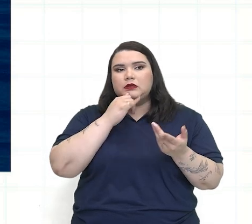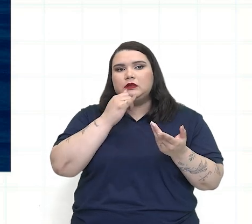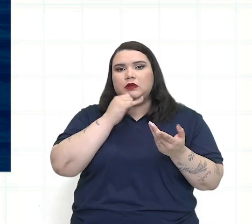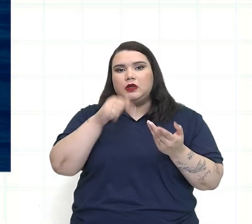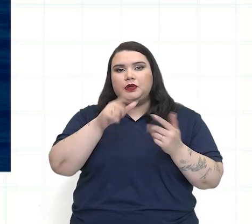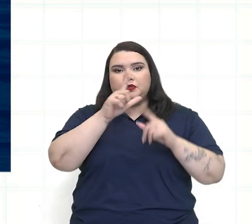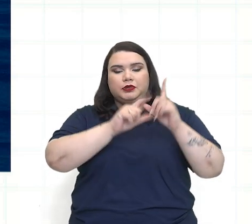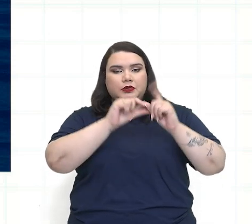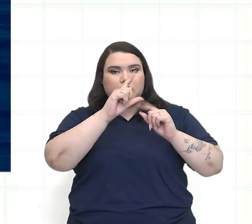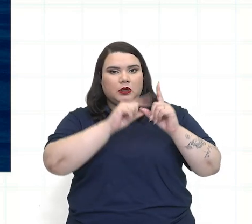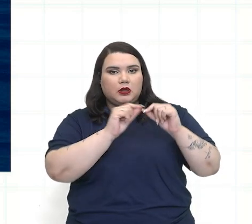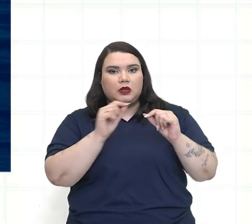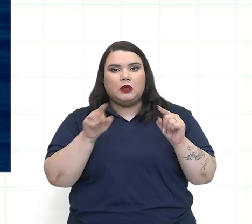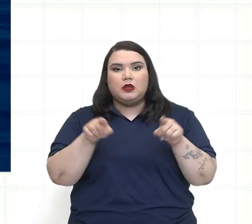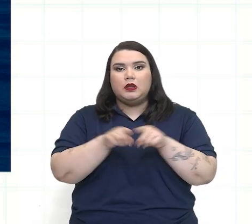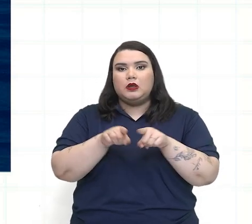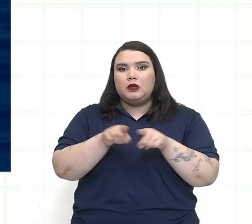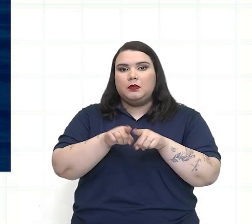elas